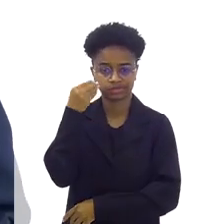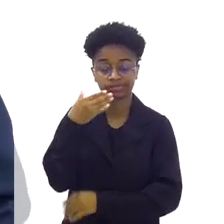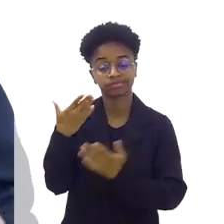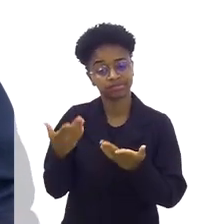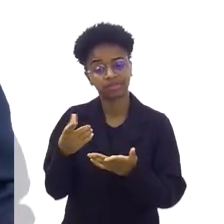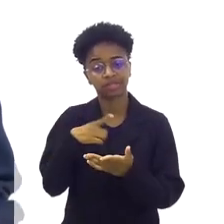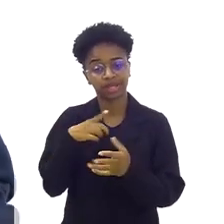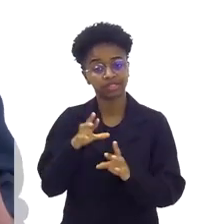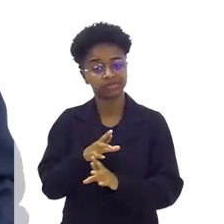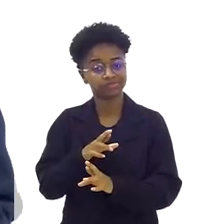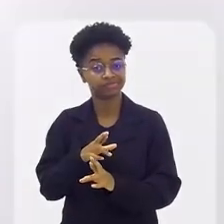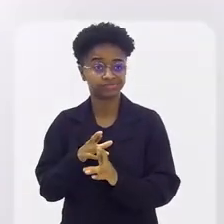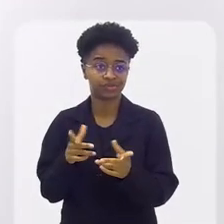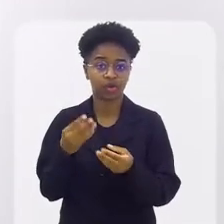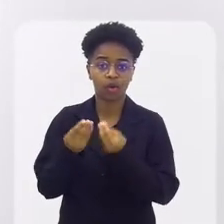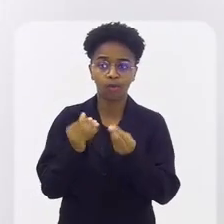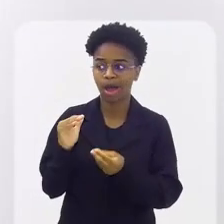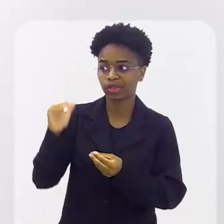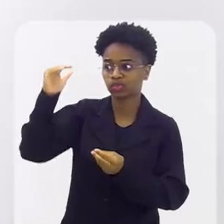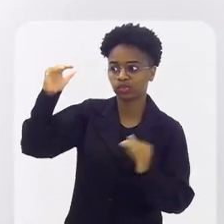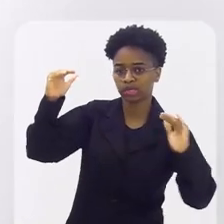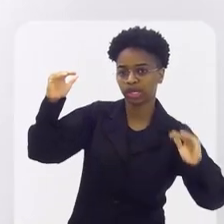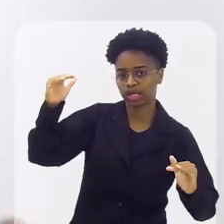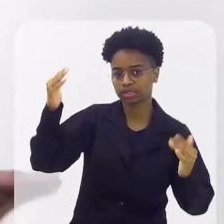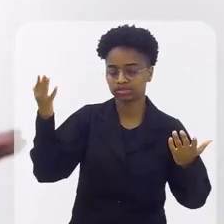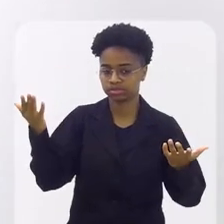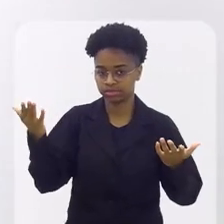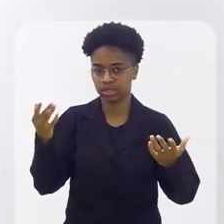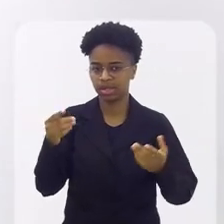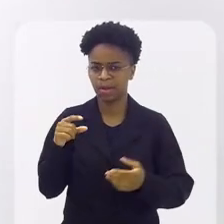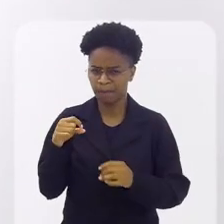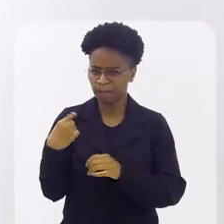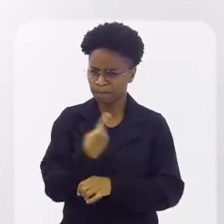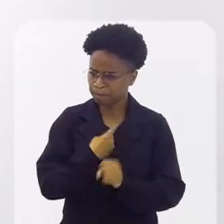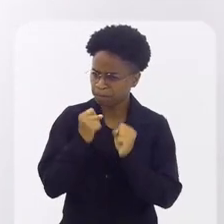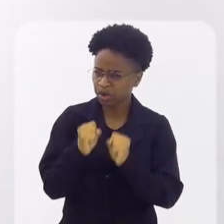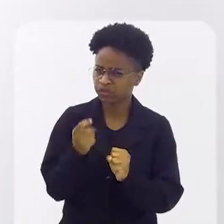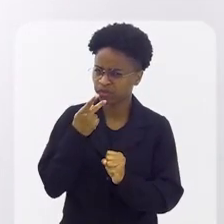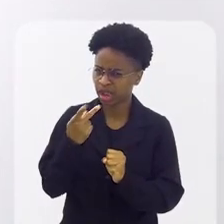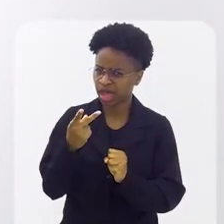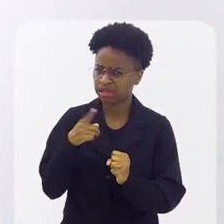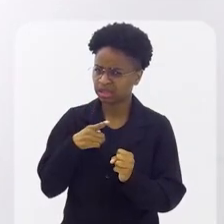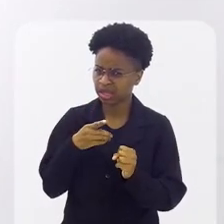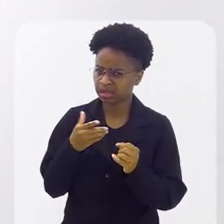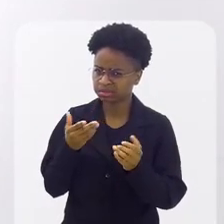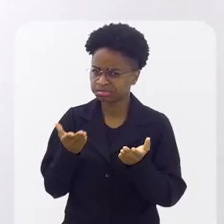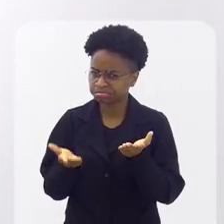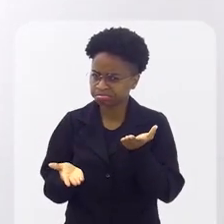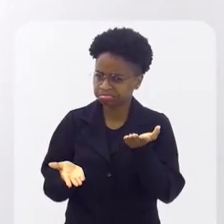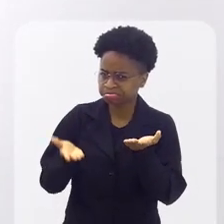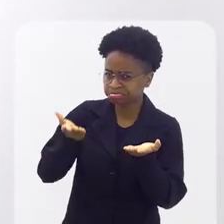Então, tem um pouco essa diferença, como um adulto enxerga. A gente já pode dizer que está equilibrado